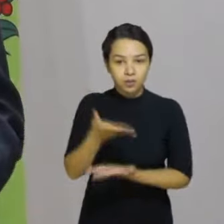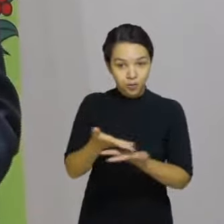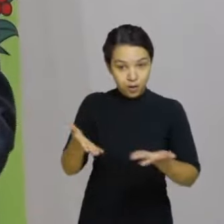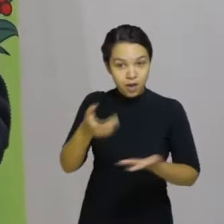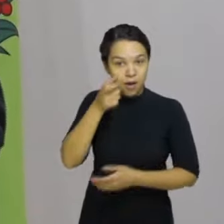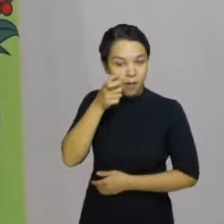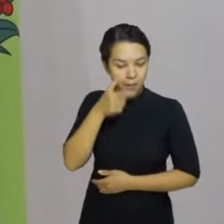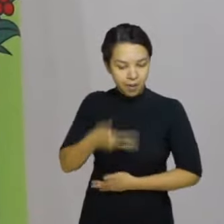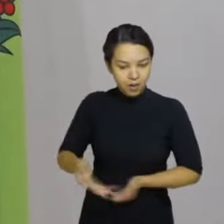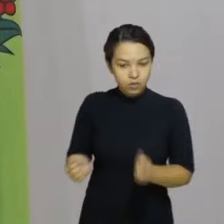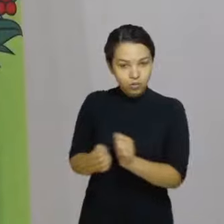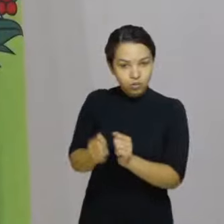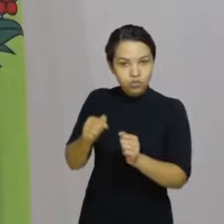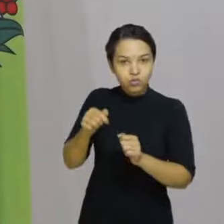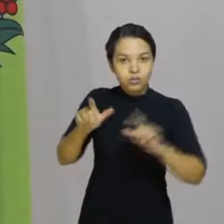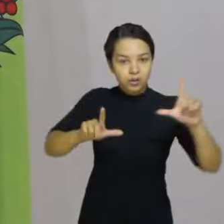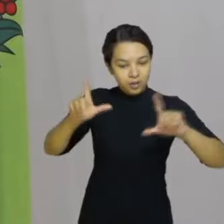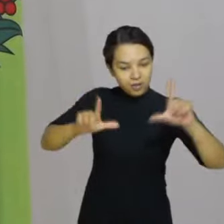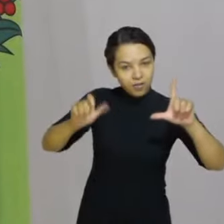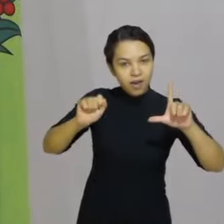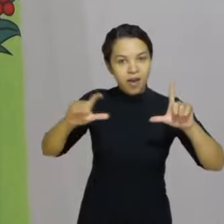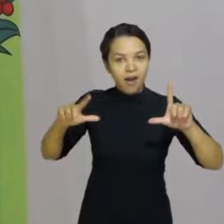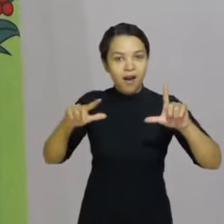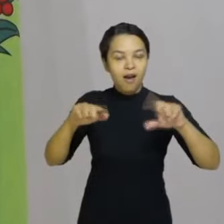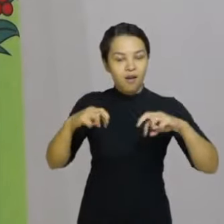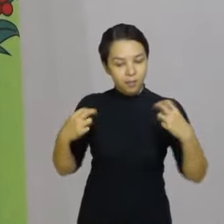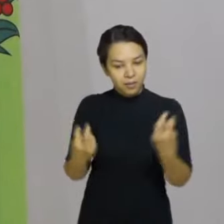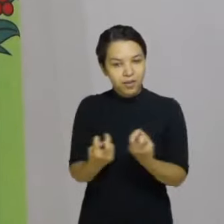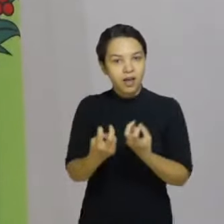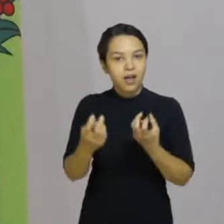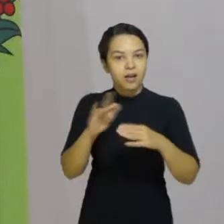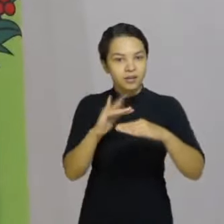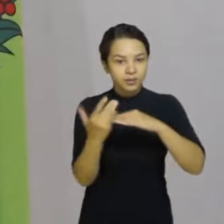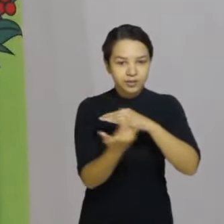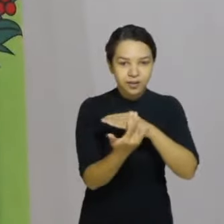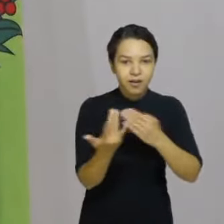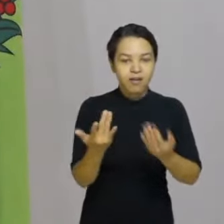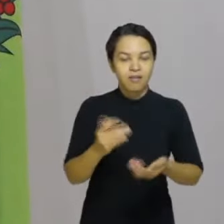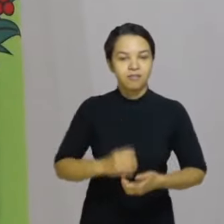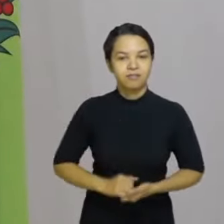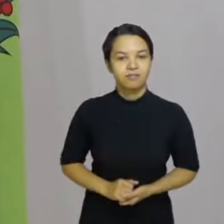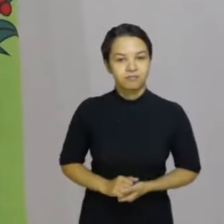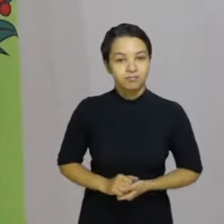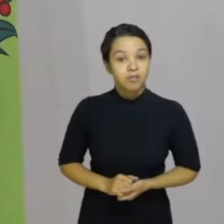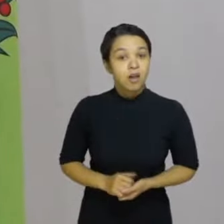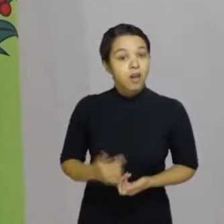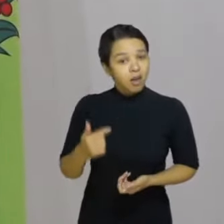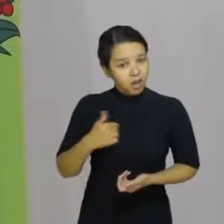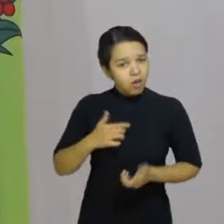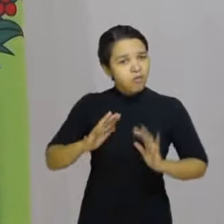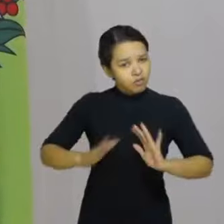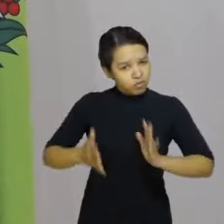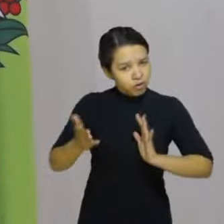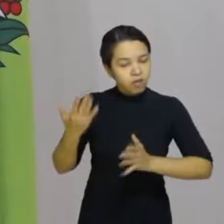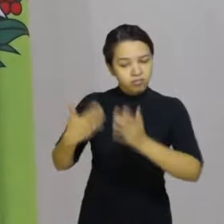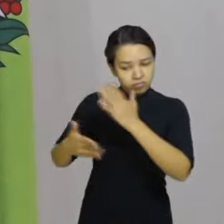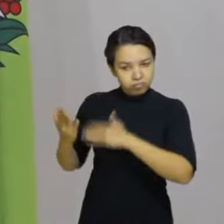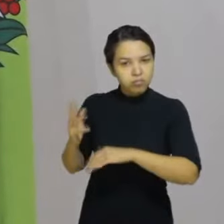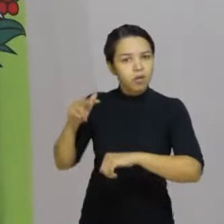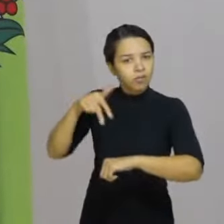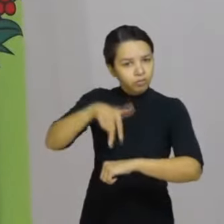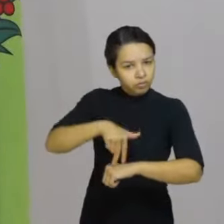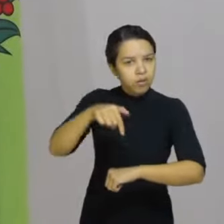plenário, pela TVAL e pelas redes sociais. Eu tenho trazido à Assembleia Legislativa o